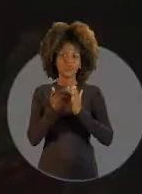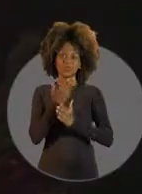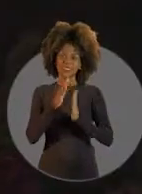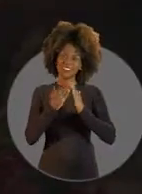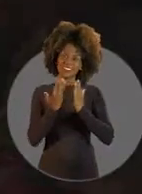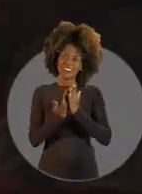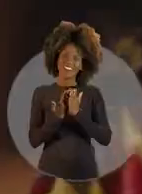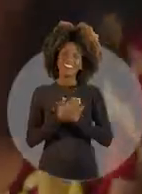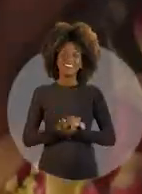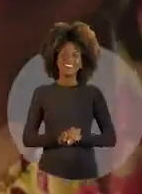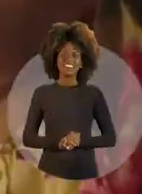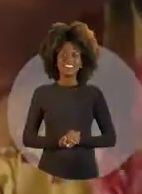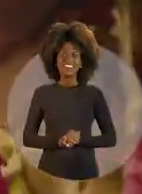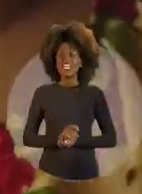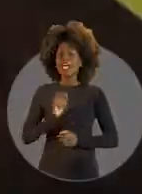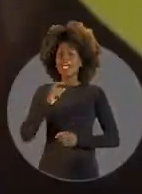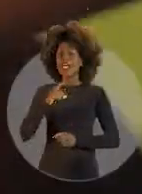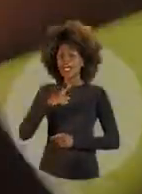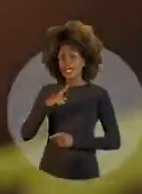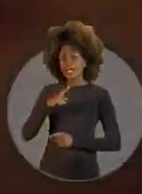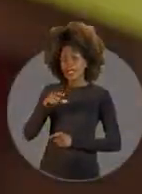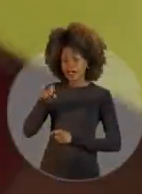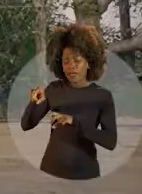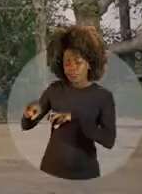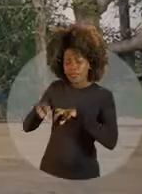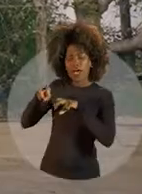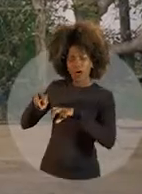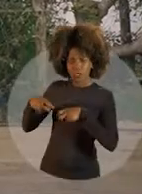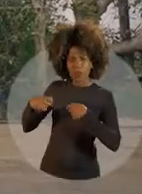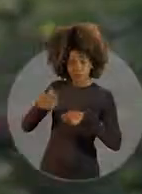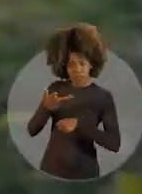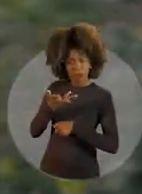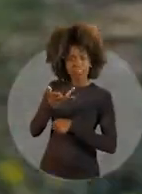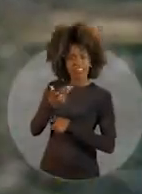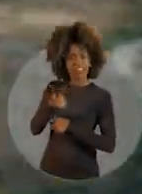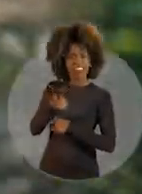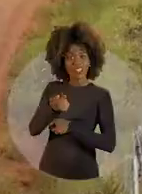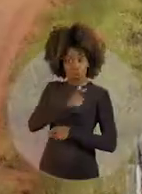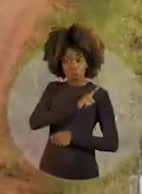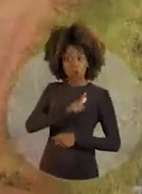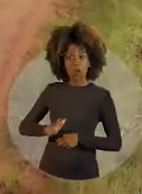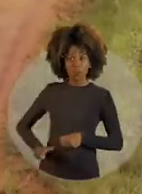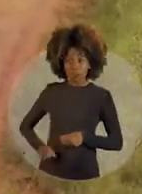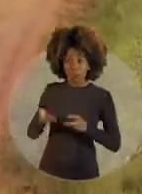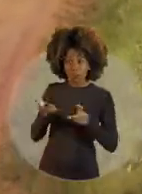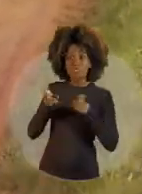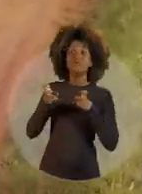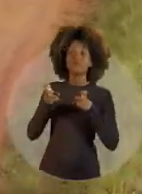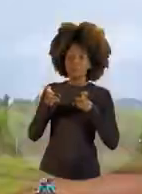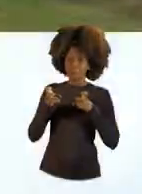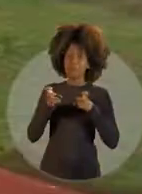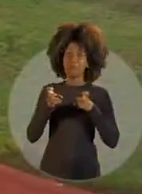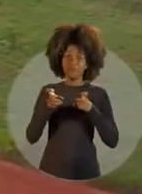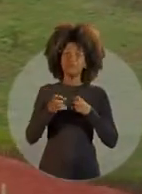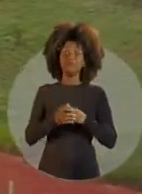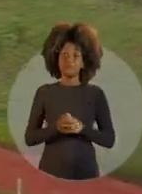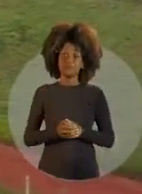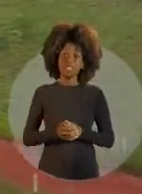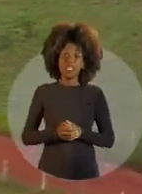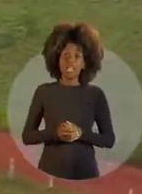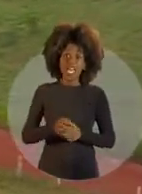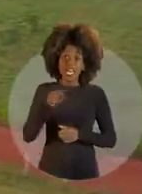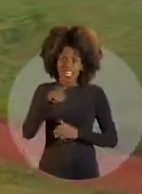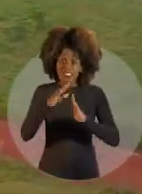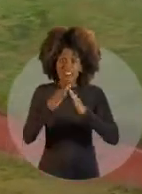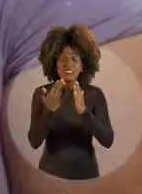tudo. Quem está na roça também merece ter qualidade. E esse governo enxergou isso.